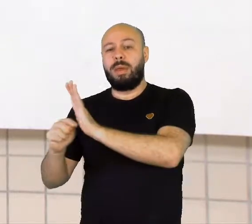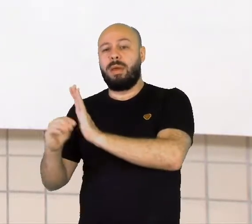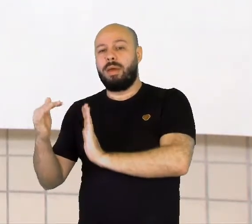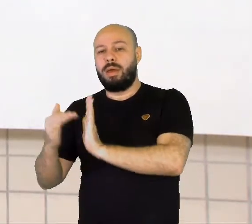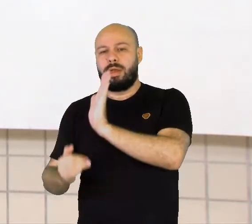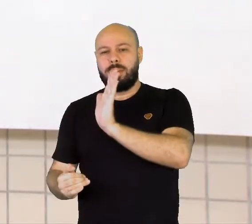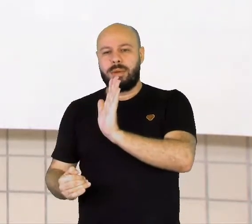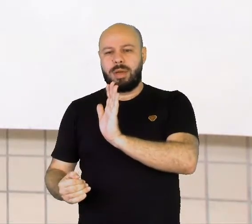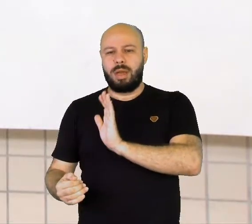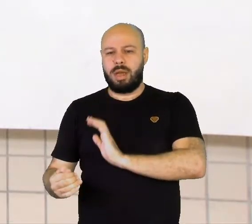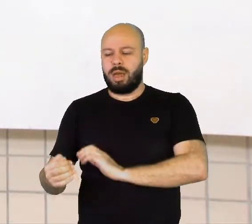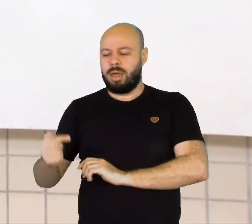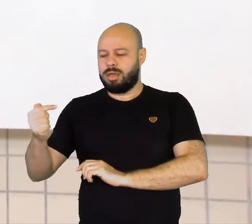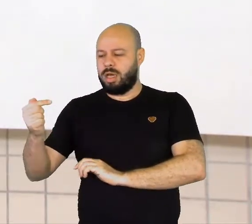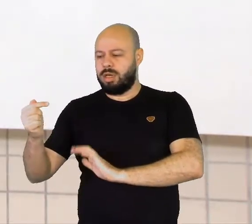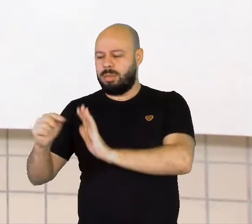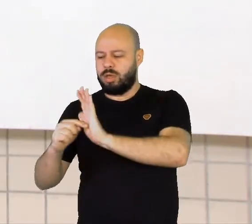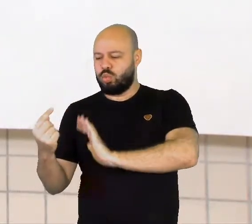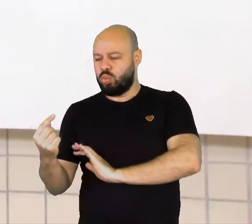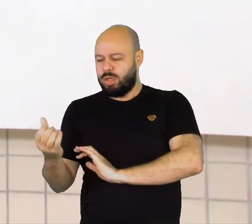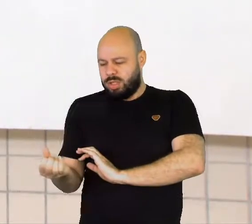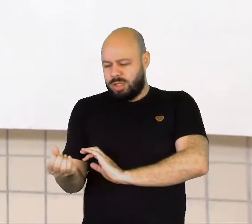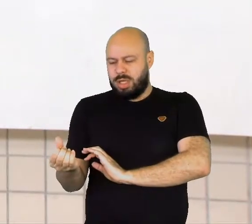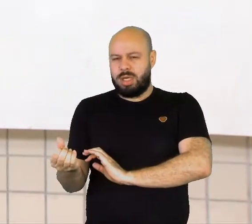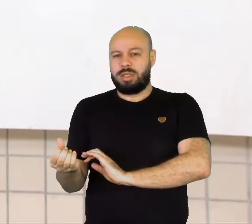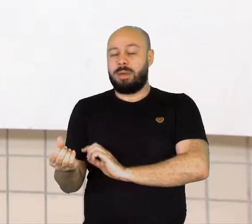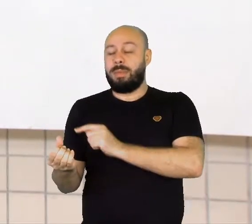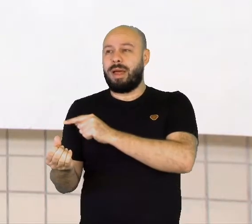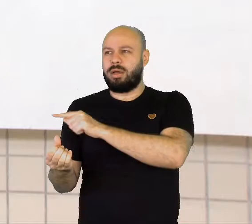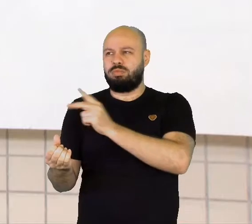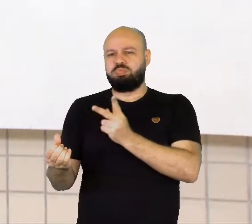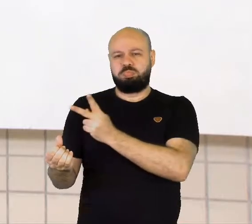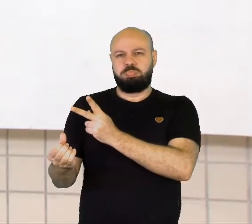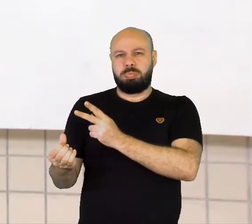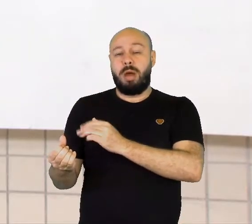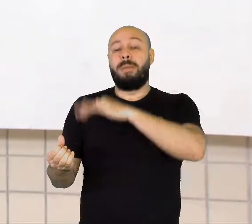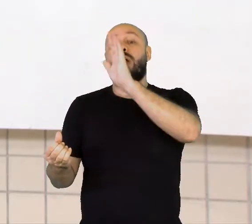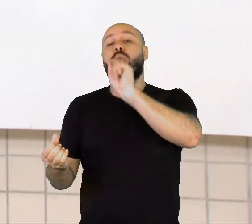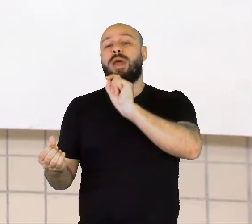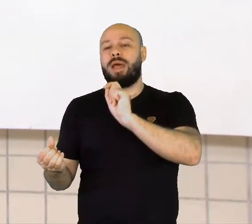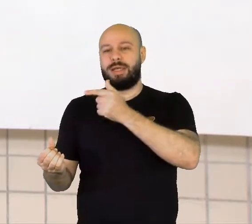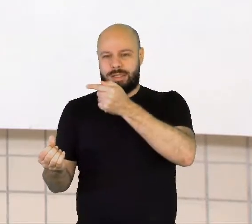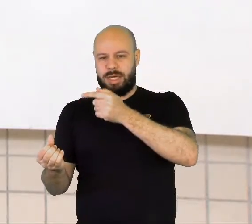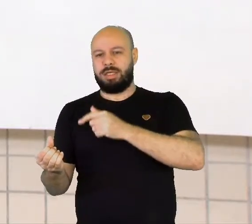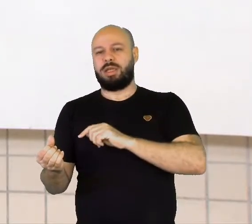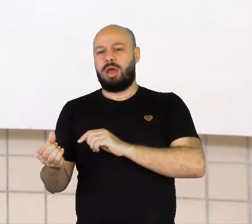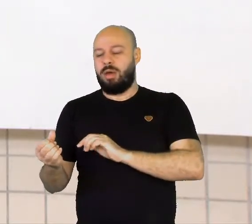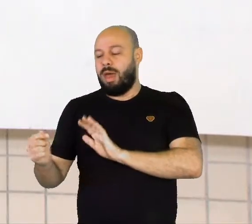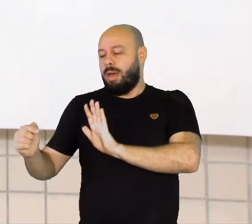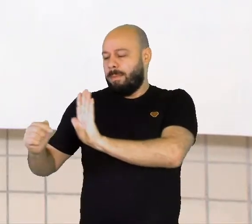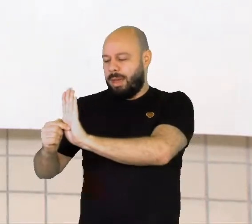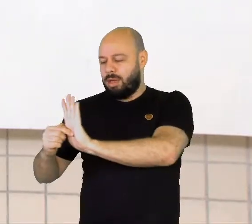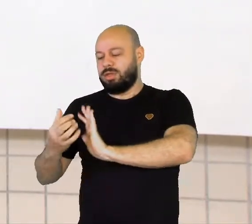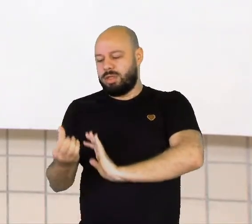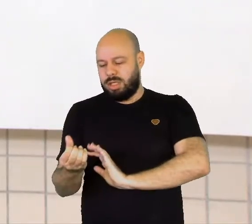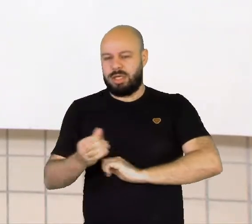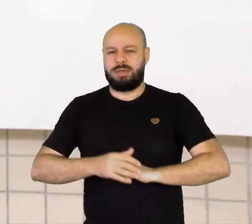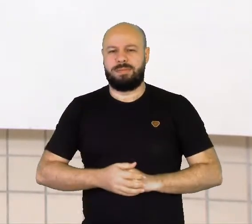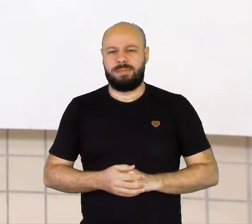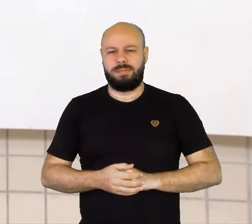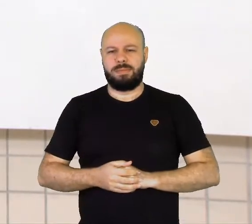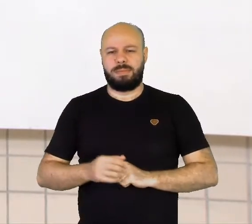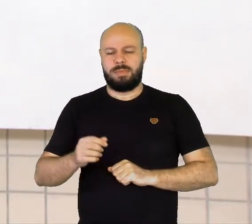1, 6. Sinais diferentes, fica o sinal do maior. O maior número aqui é o 7, então ficou menos 6. Sinal